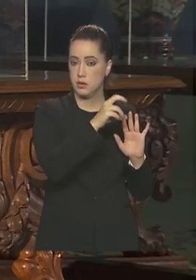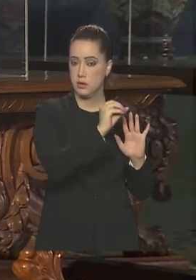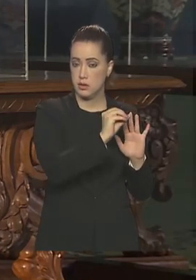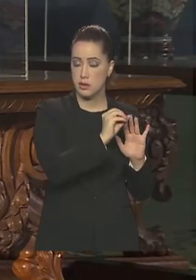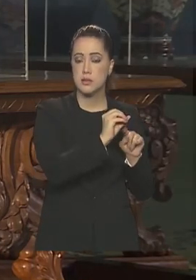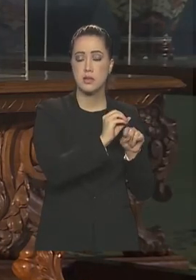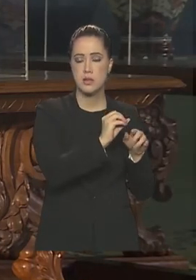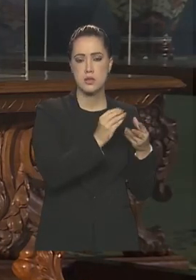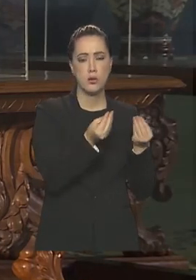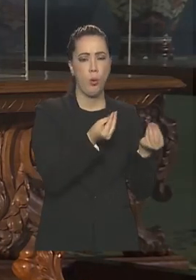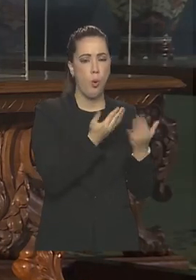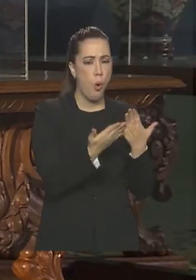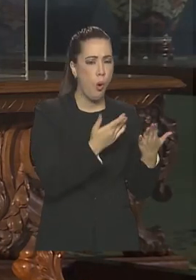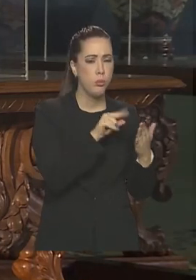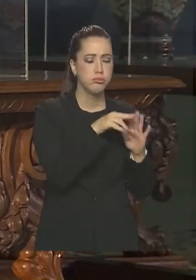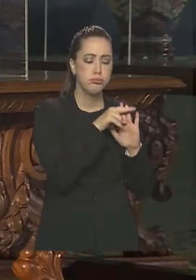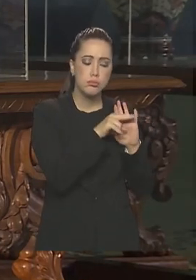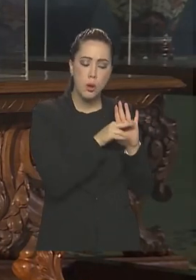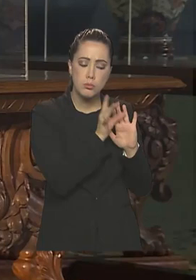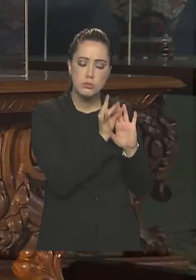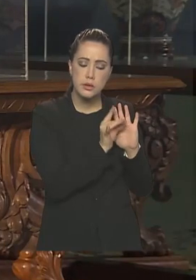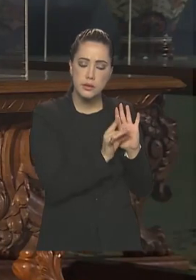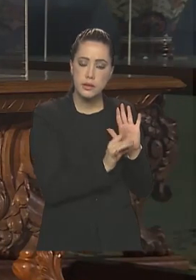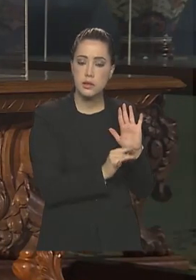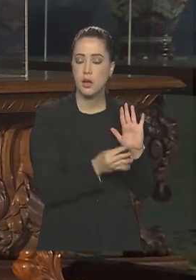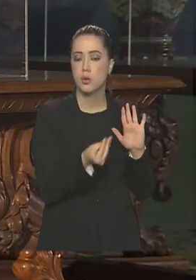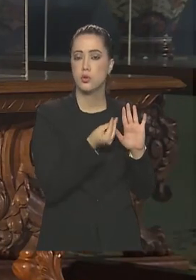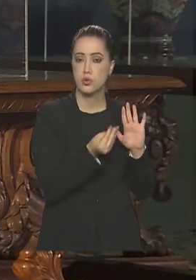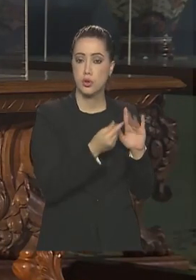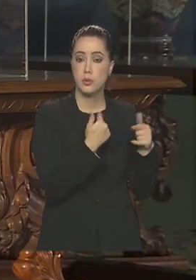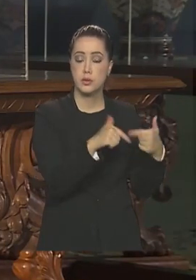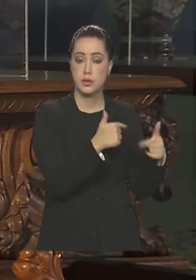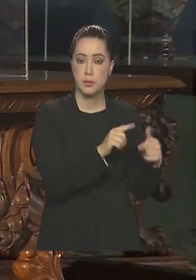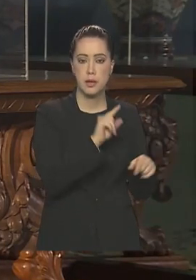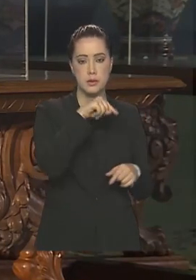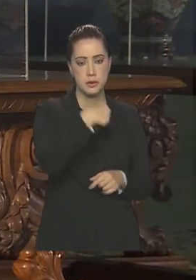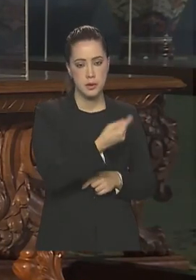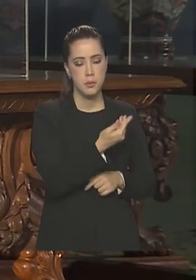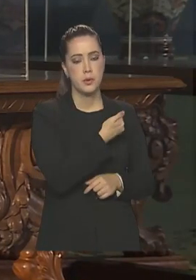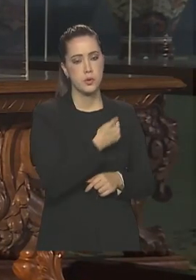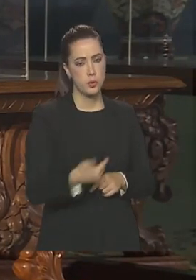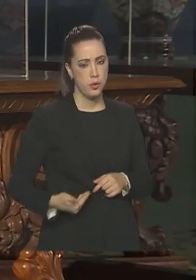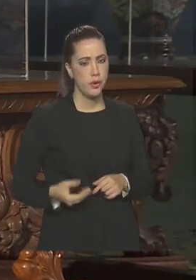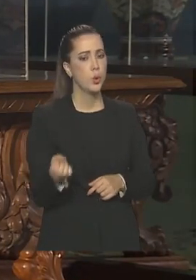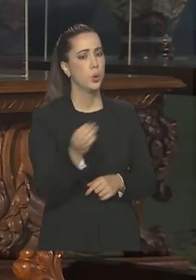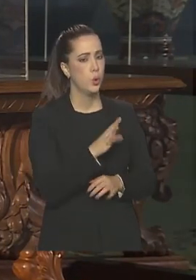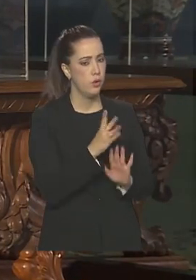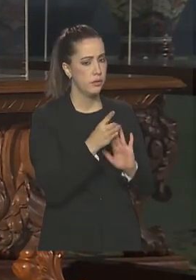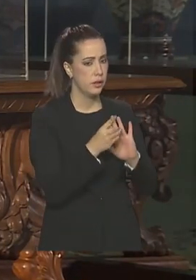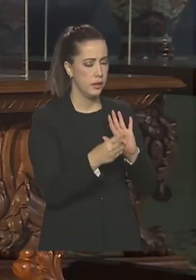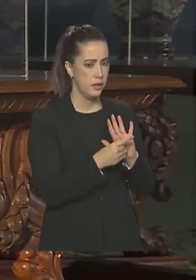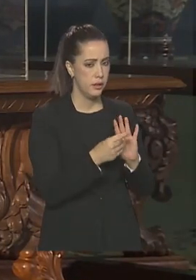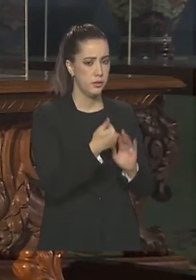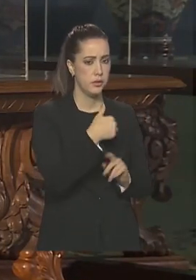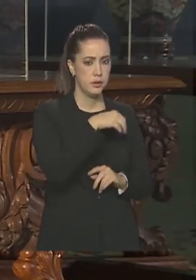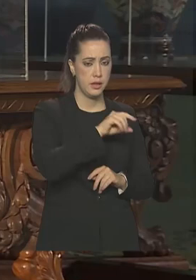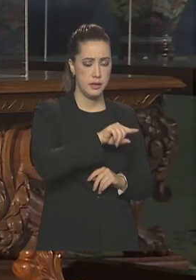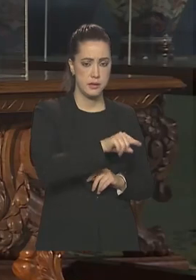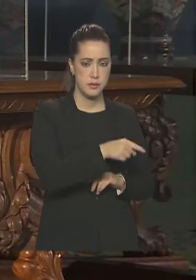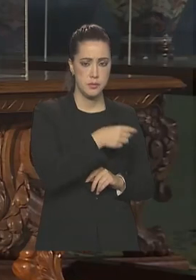como seria essa operação, e depois o governo editou um outro decreto, 10.377, que